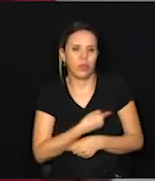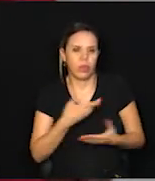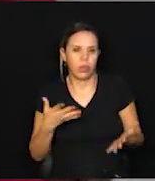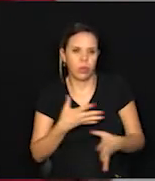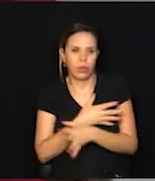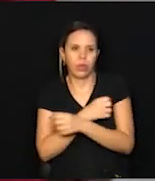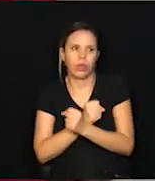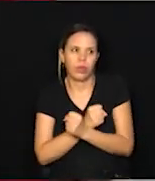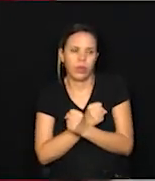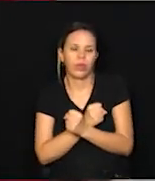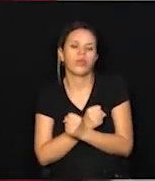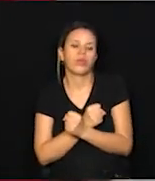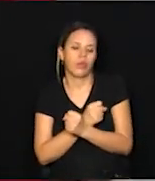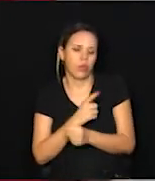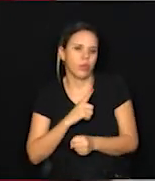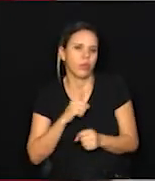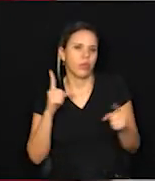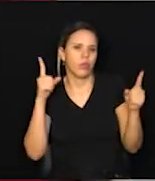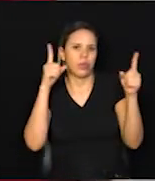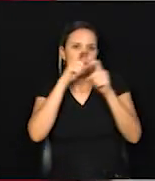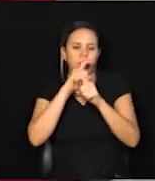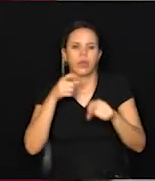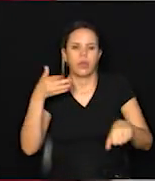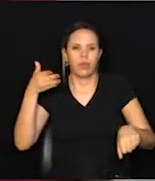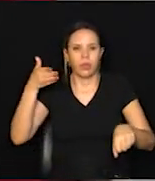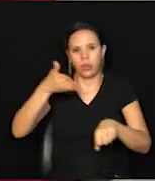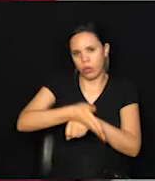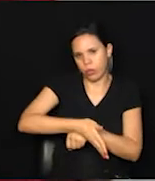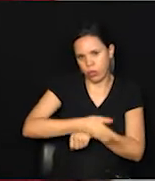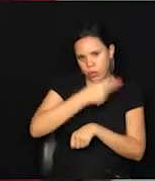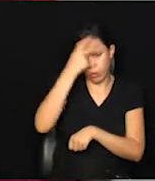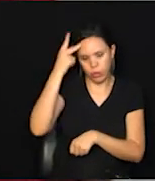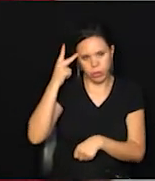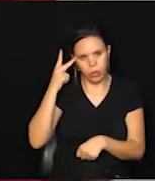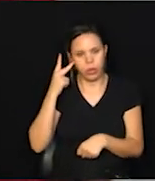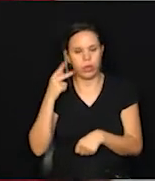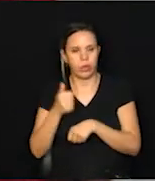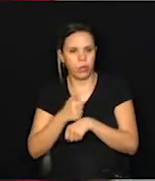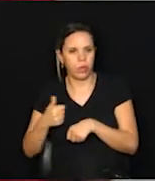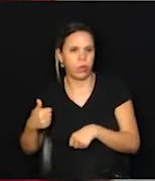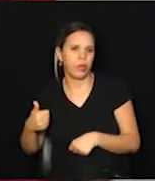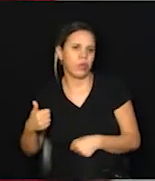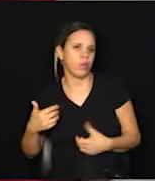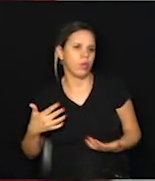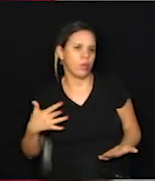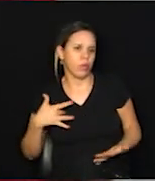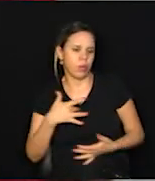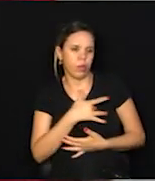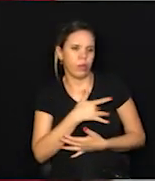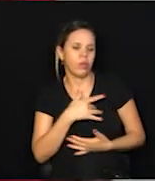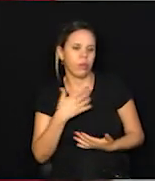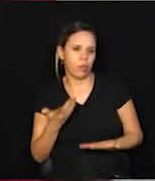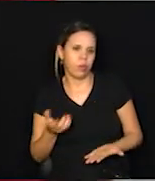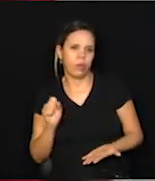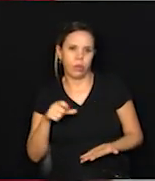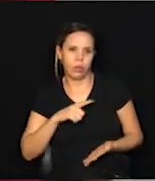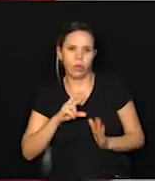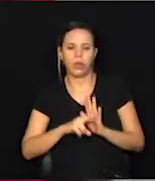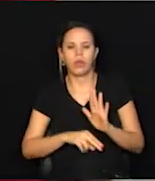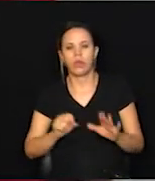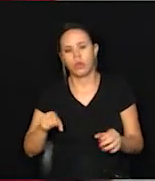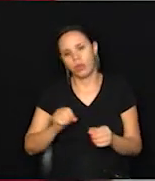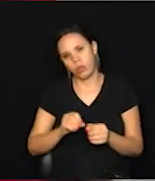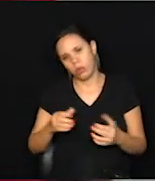lockdown, nós teríamos dificuldade até de acessar o pessoal da linha de frente, né? Então, existe sim algumas medidas que são